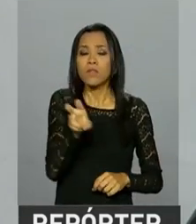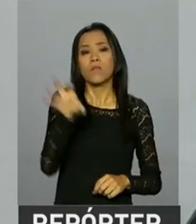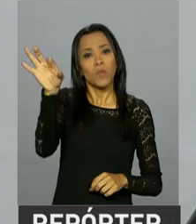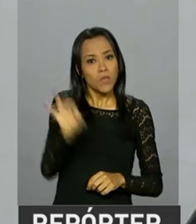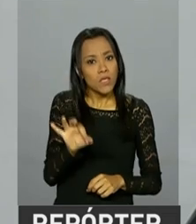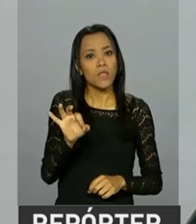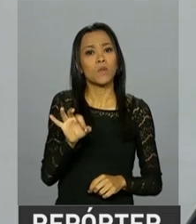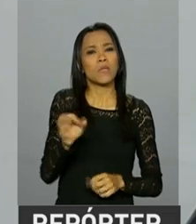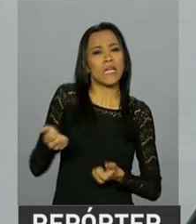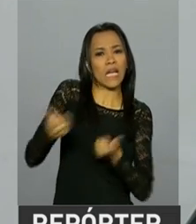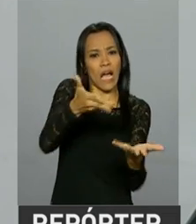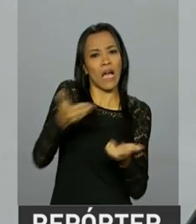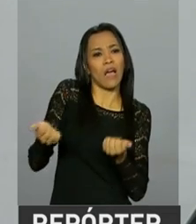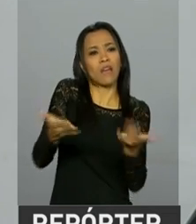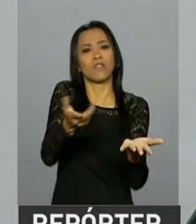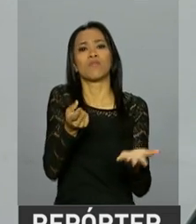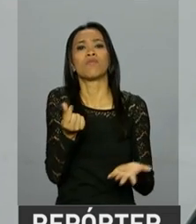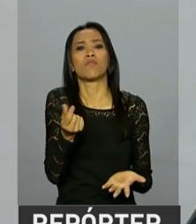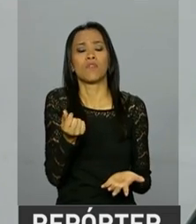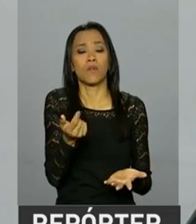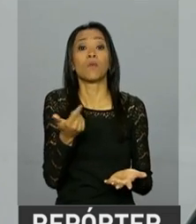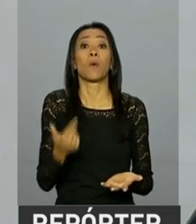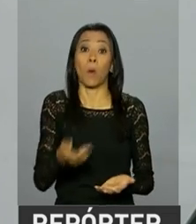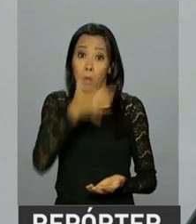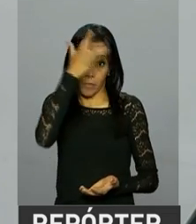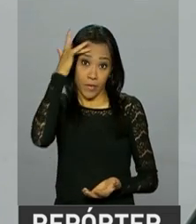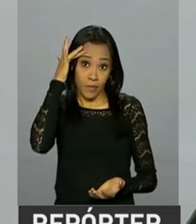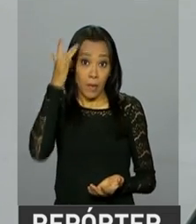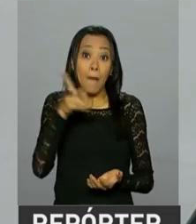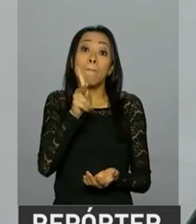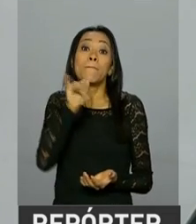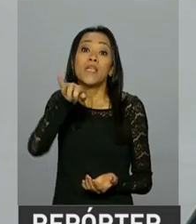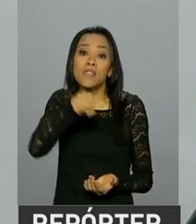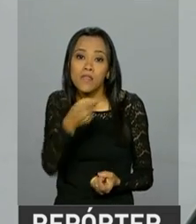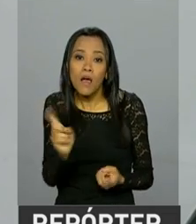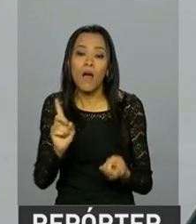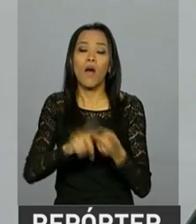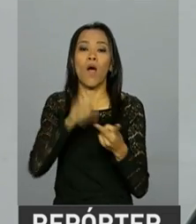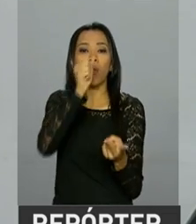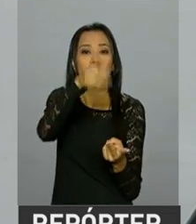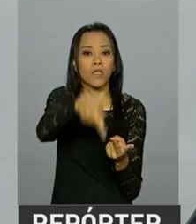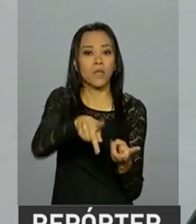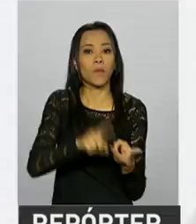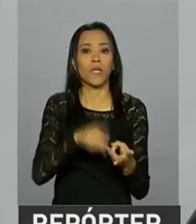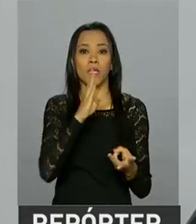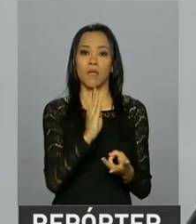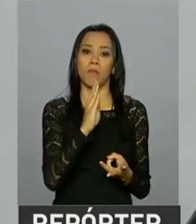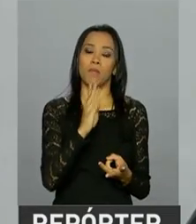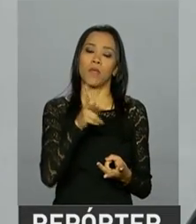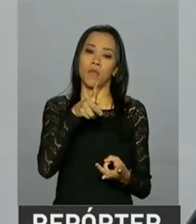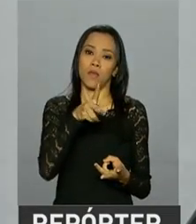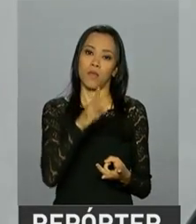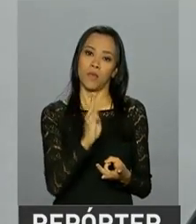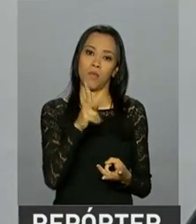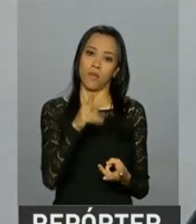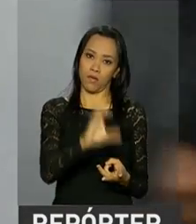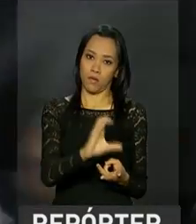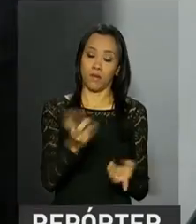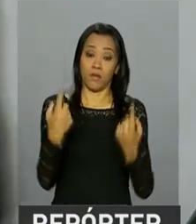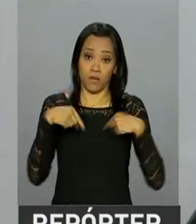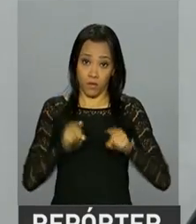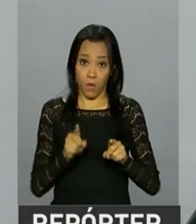55% gastos com pensões, aposentadorias e BPC. Com a saúde